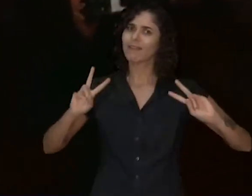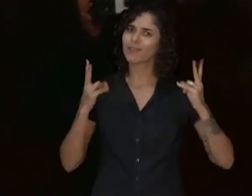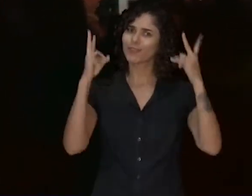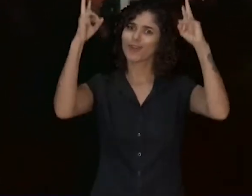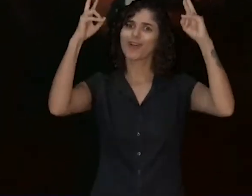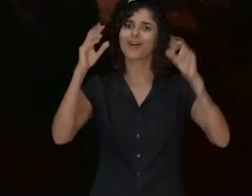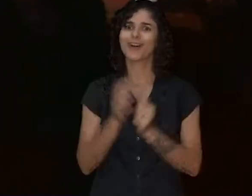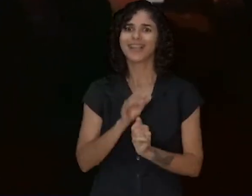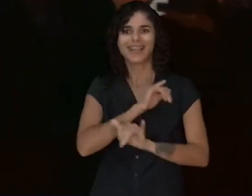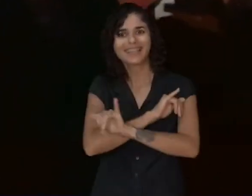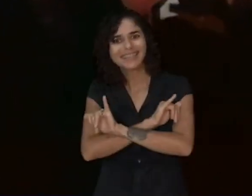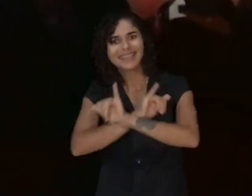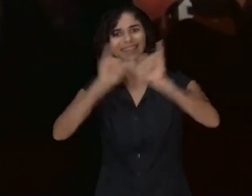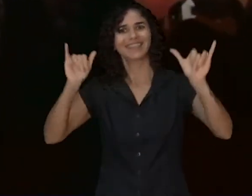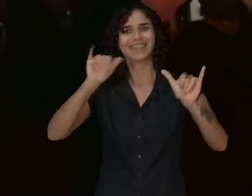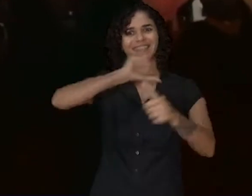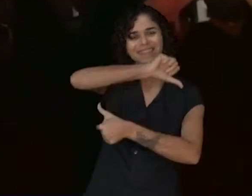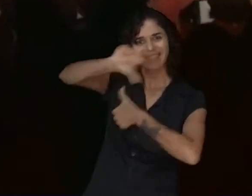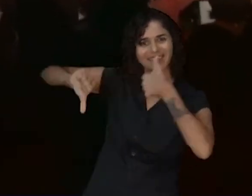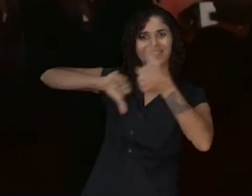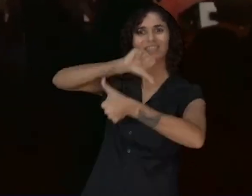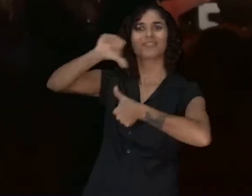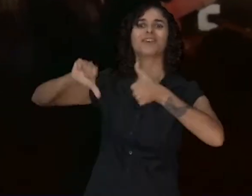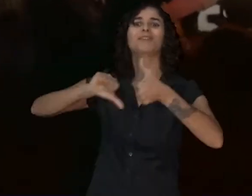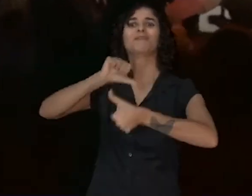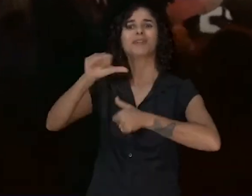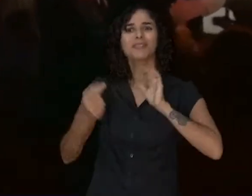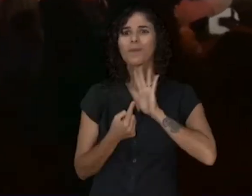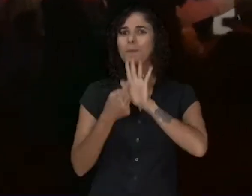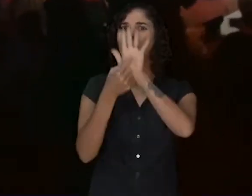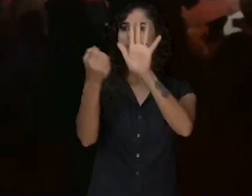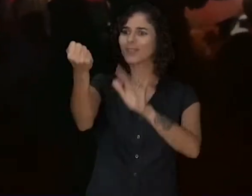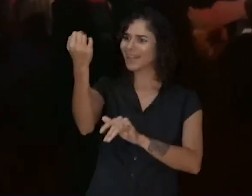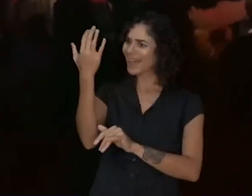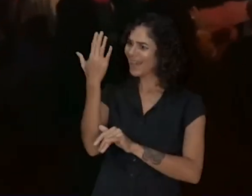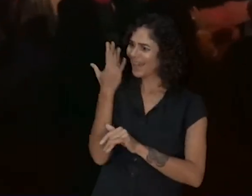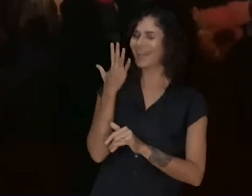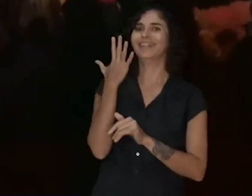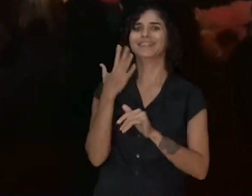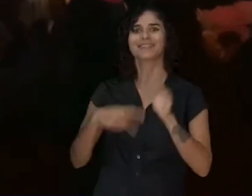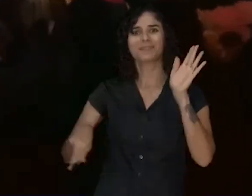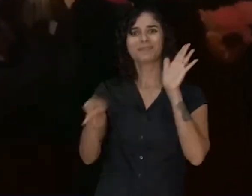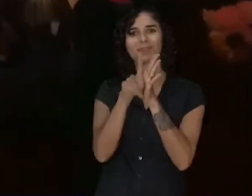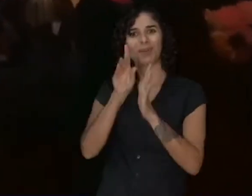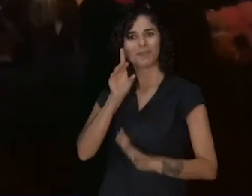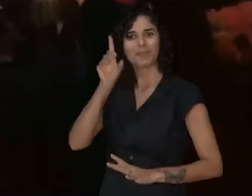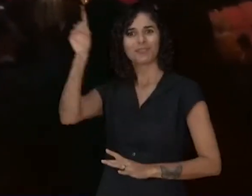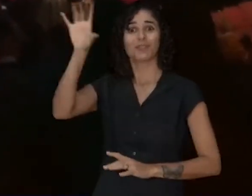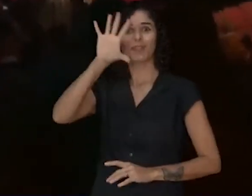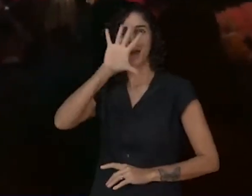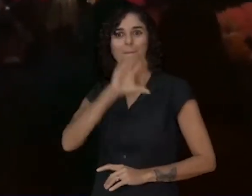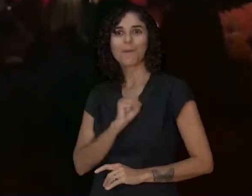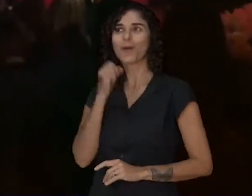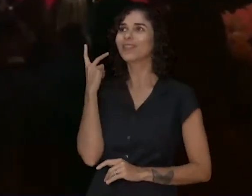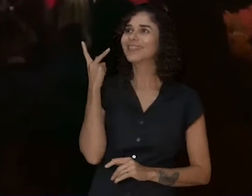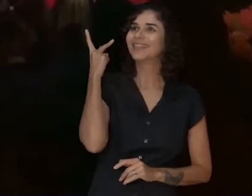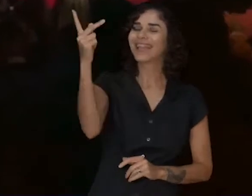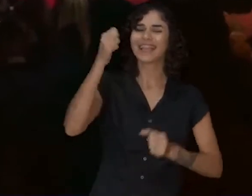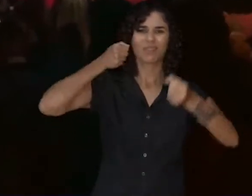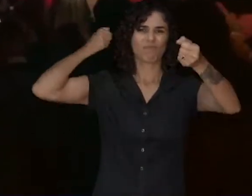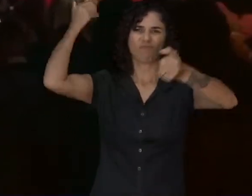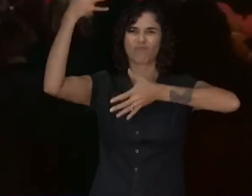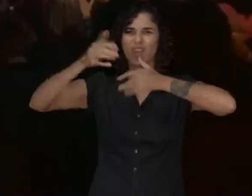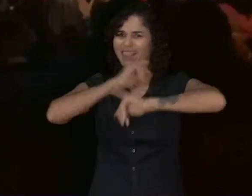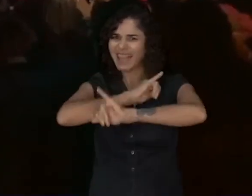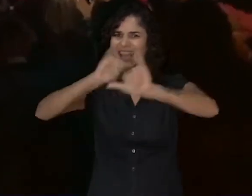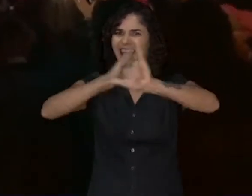a transformação, manifesta a graça de Deus, o amor de Deus, a vida